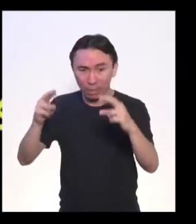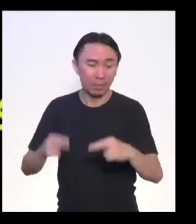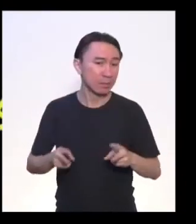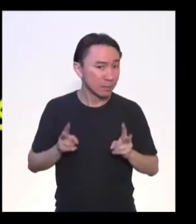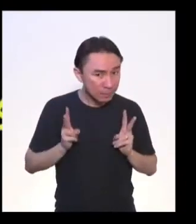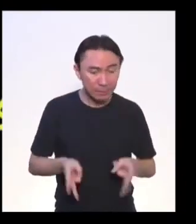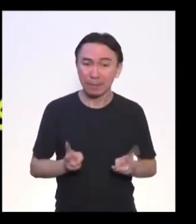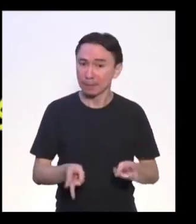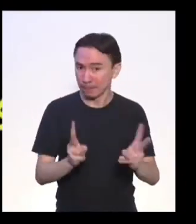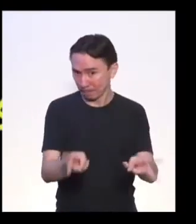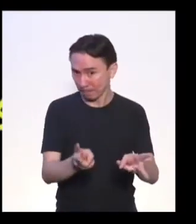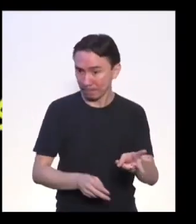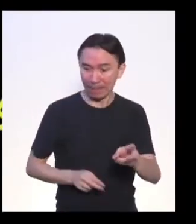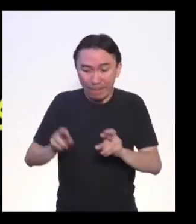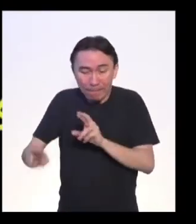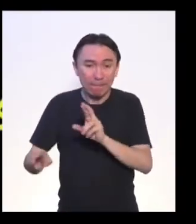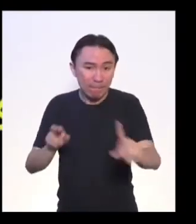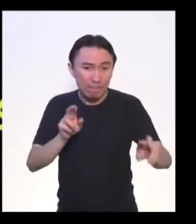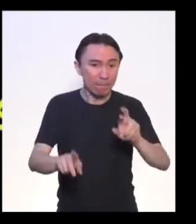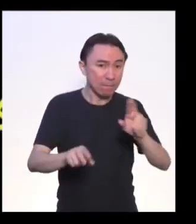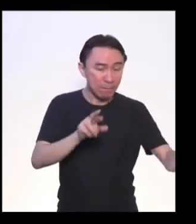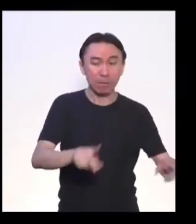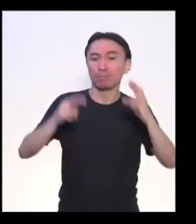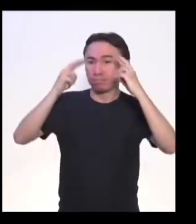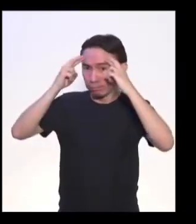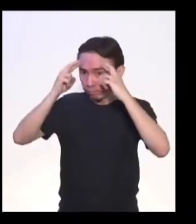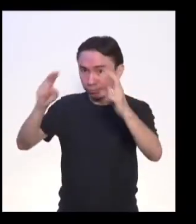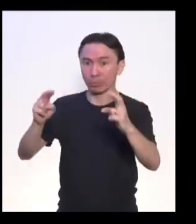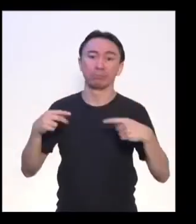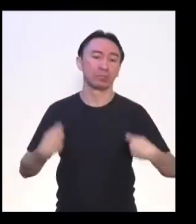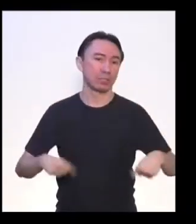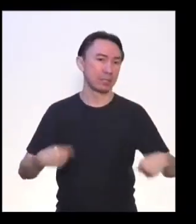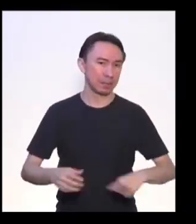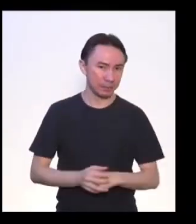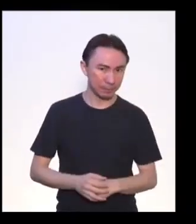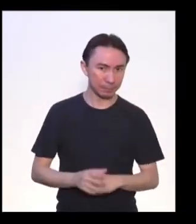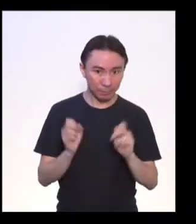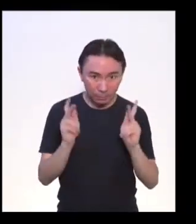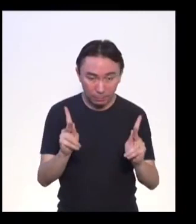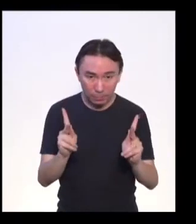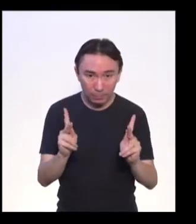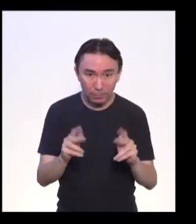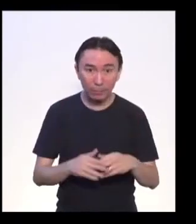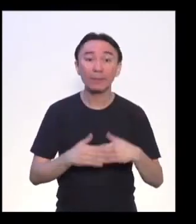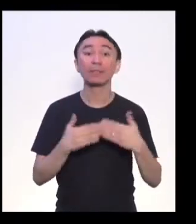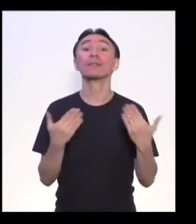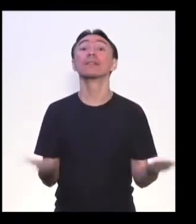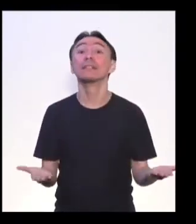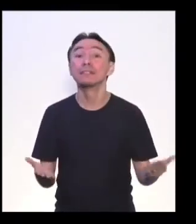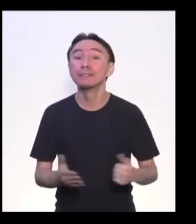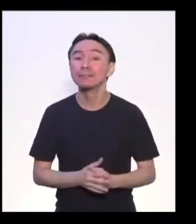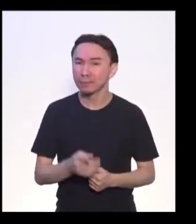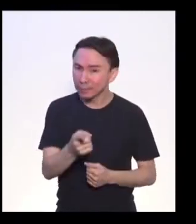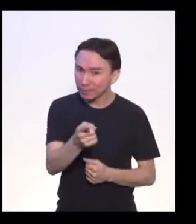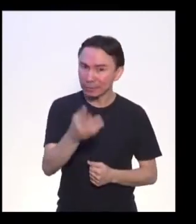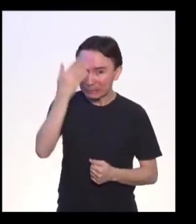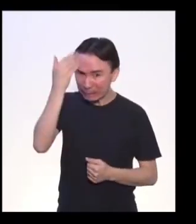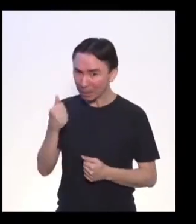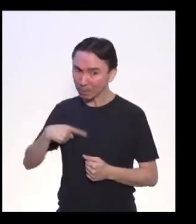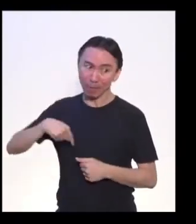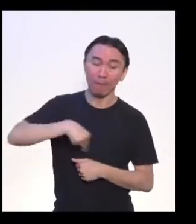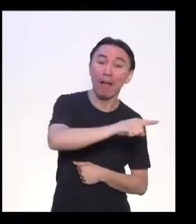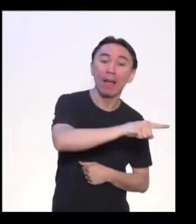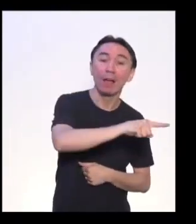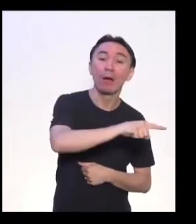as suas diferenças. Tá certo? Muito bem. E aí? E aí você já sabe quando é que nós